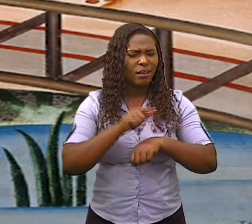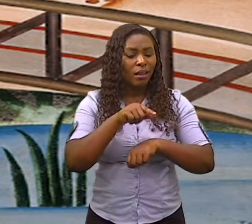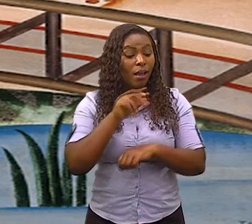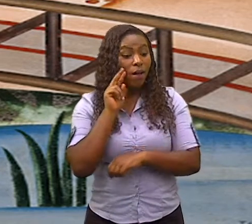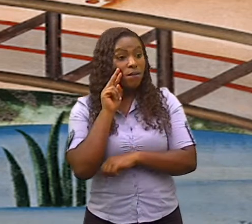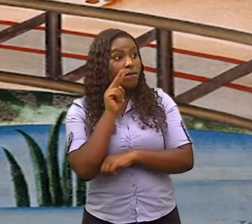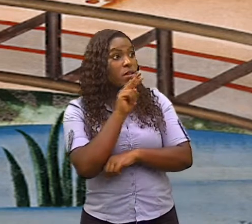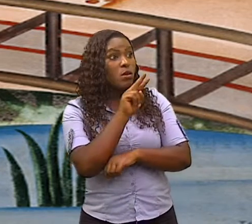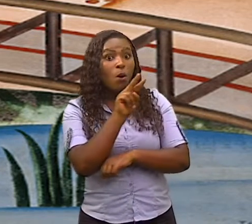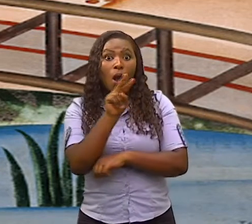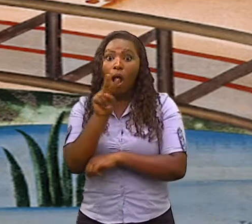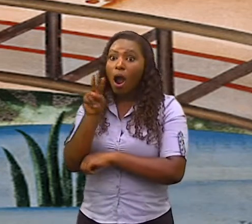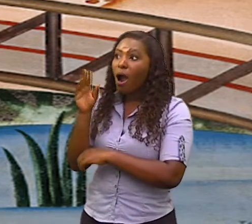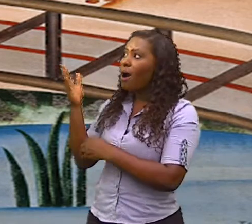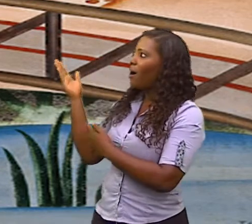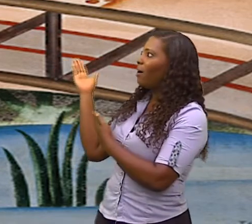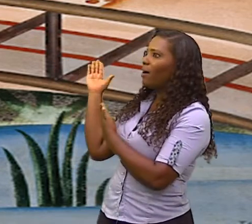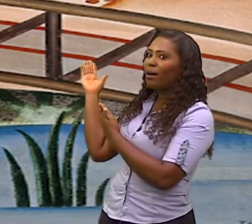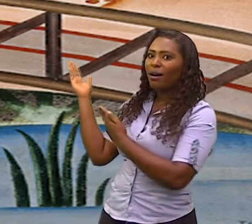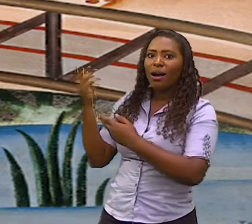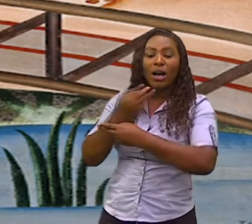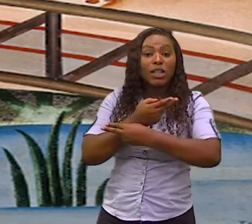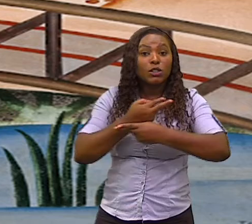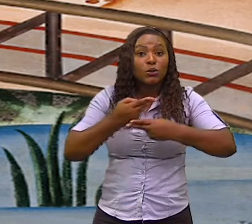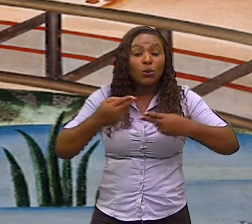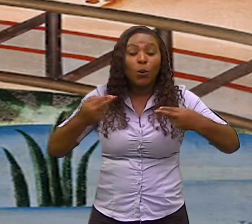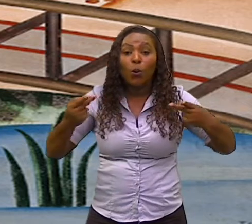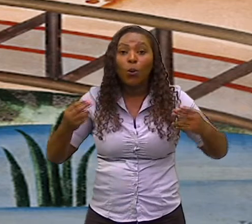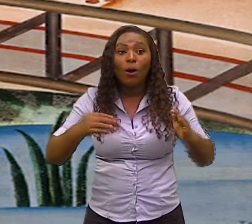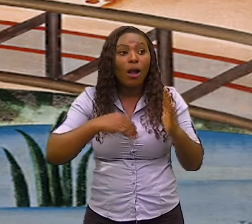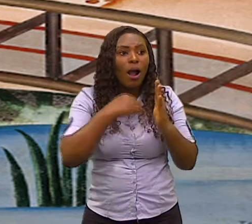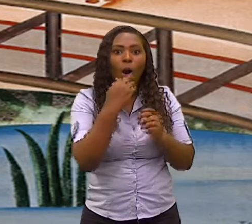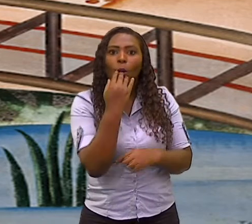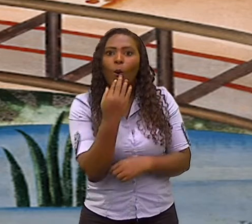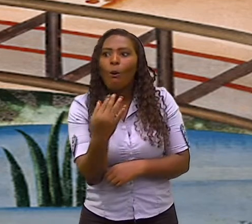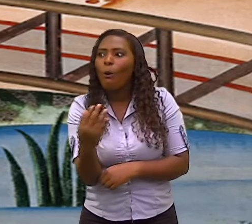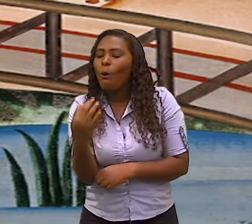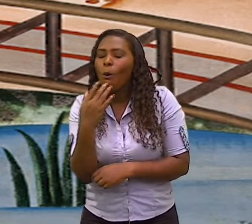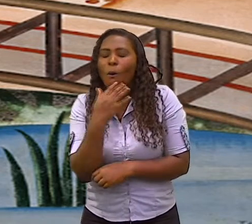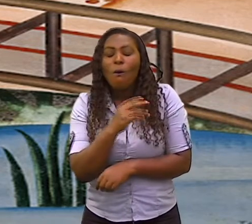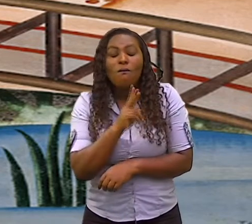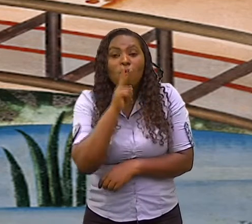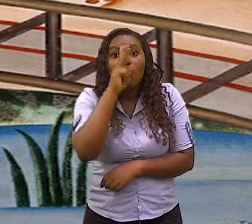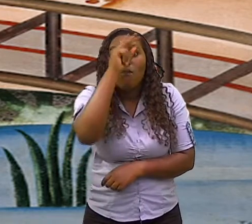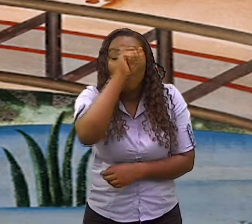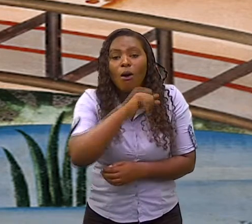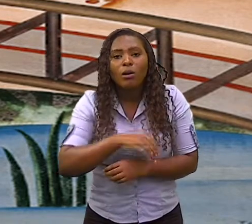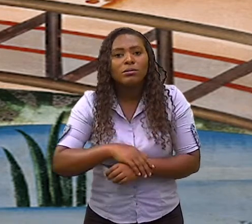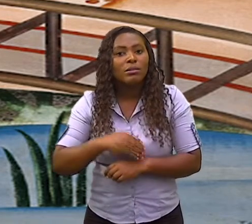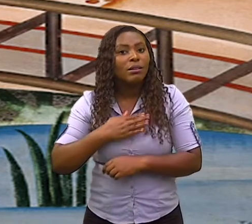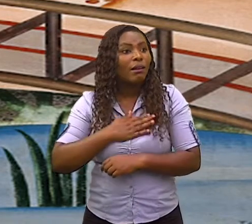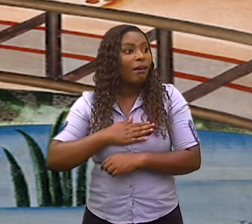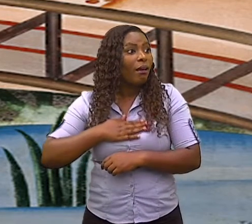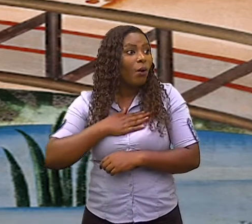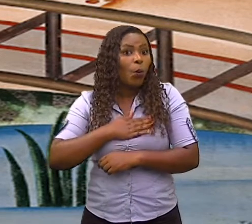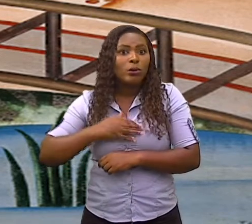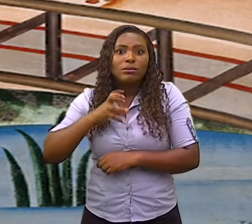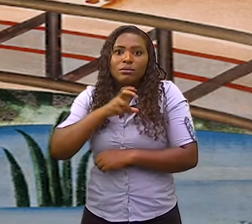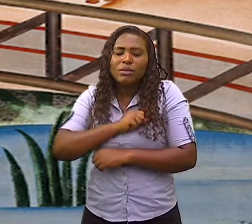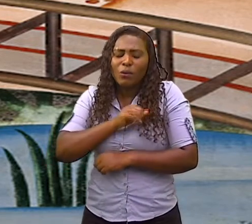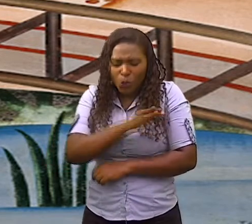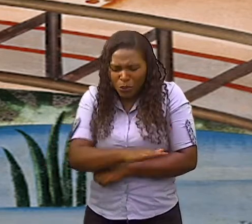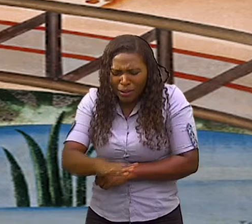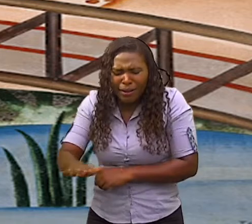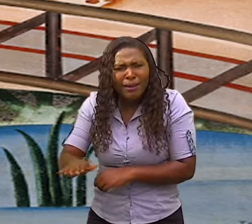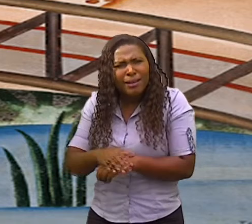olhar, observem a simplicidade das cores, a simplicidade do fazer e também